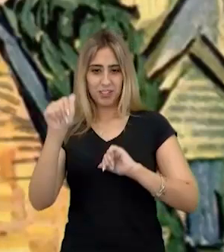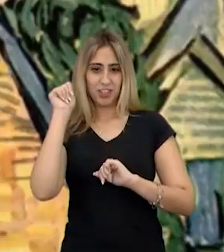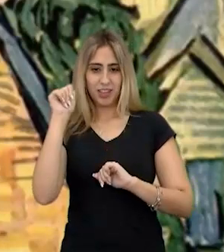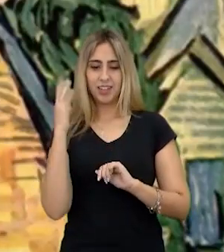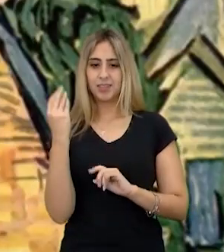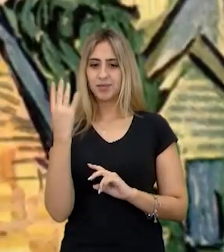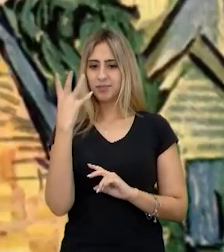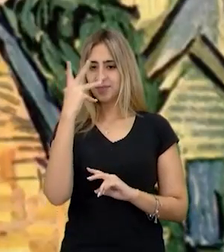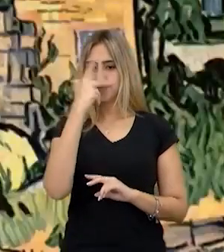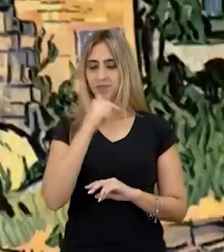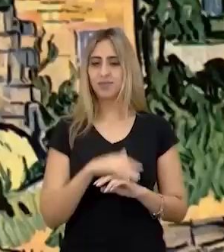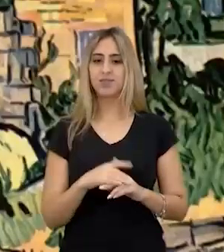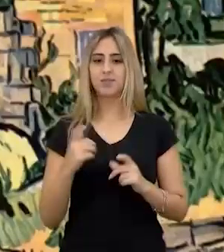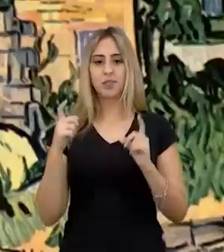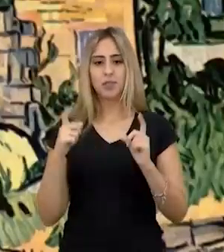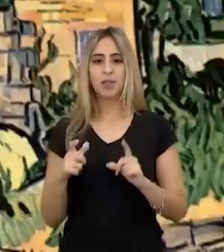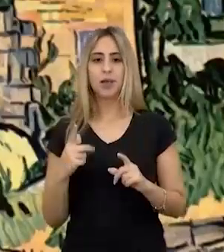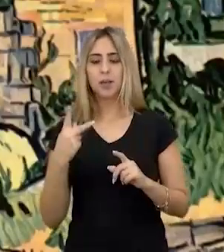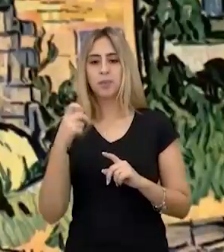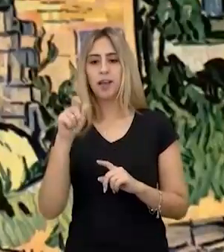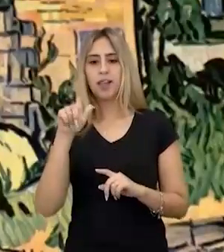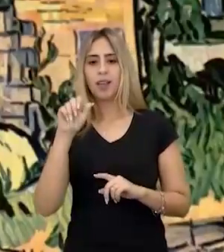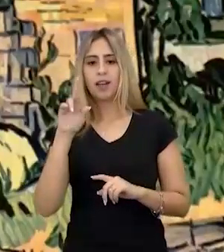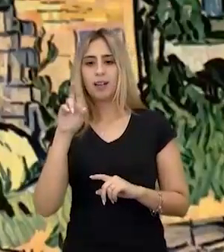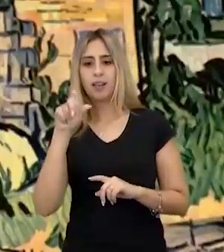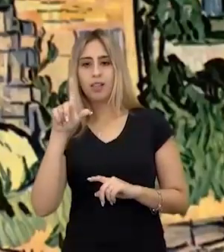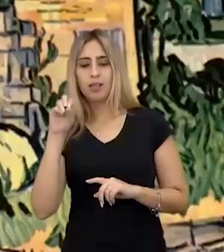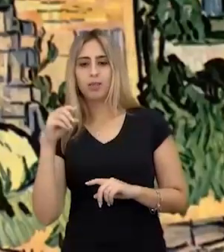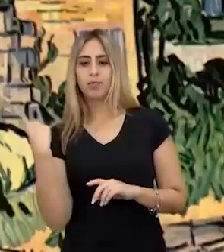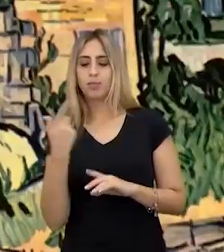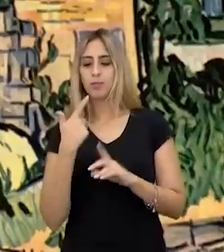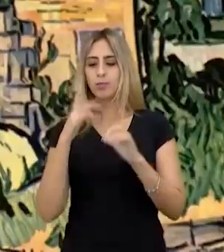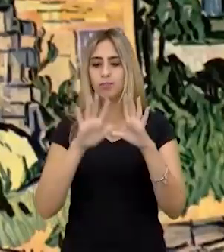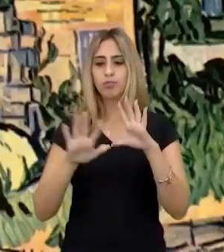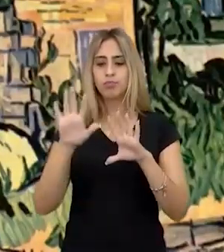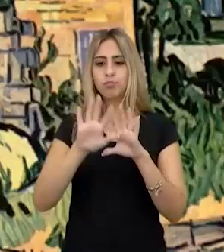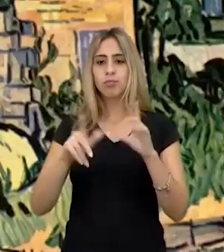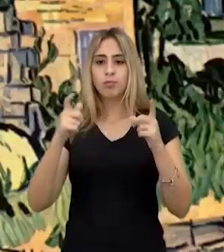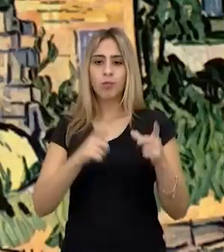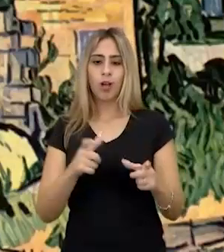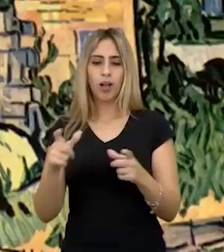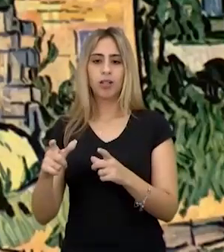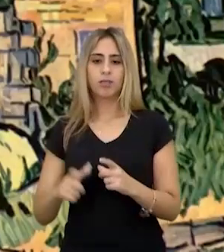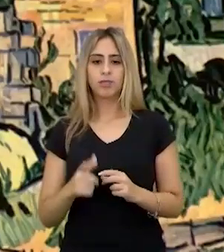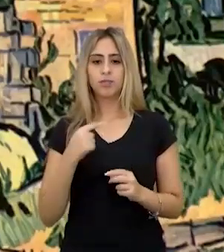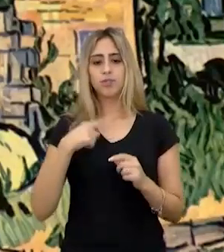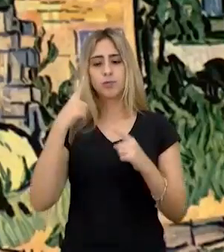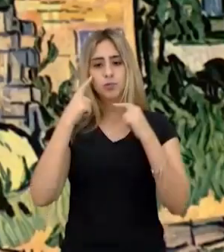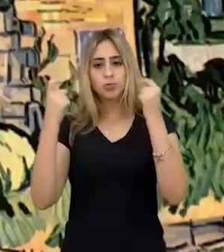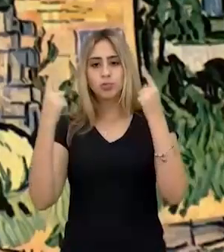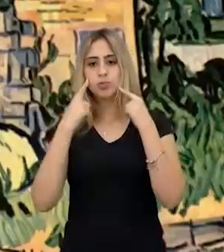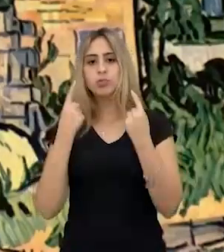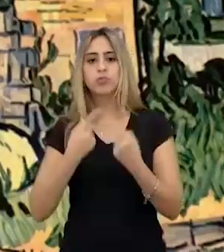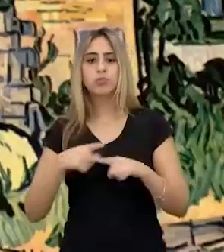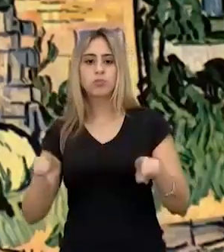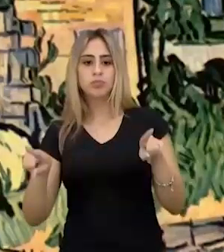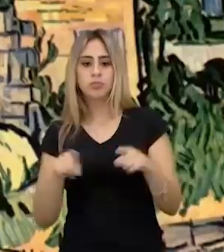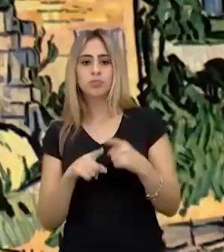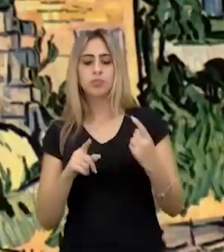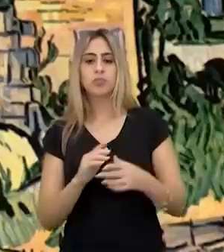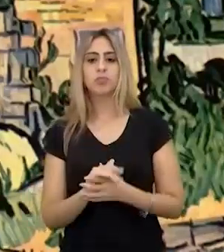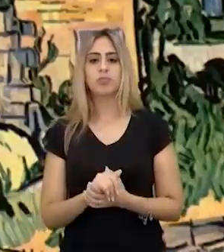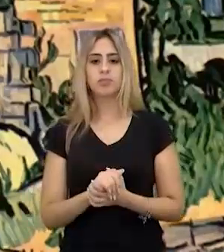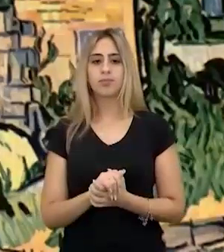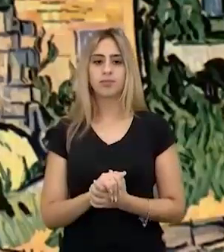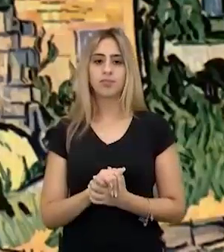num universo paralelo aí, né? Nossa, Diferente. Outro ambiente. Na verdade, o fundo musical e esse fundo aqui que